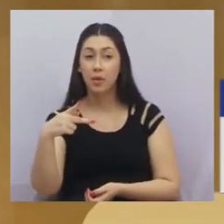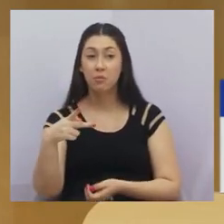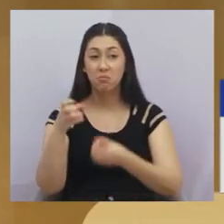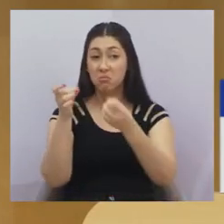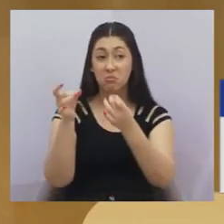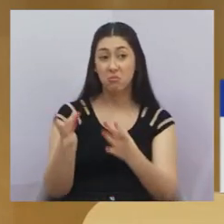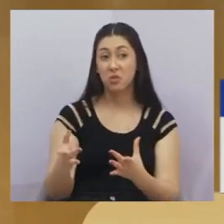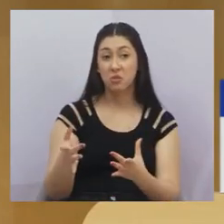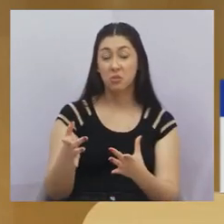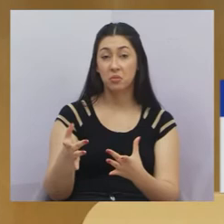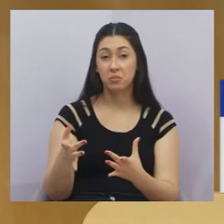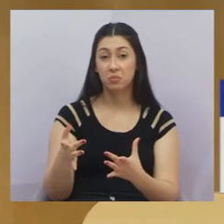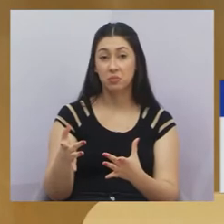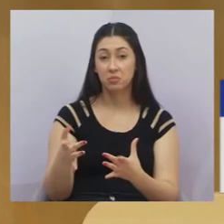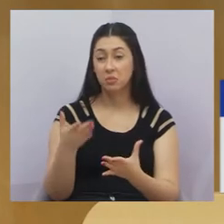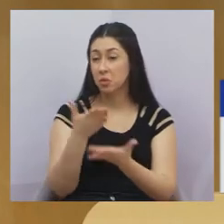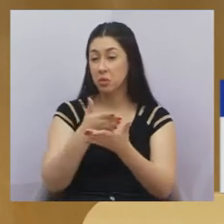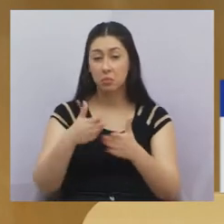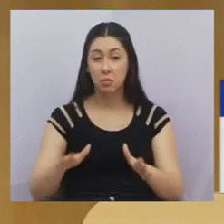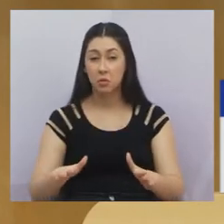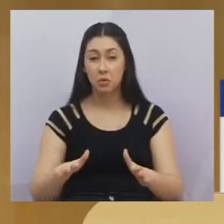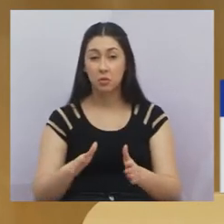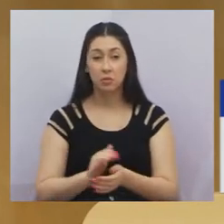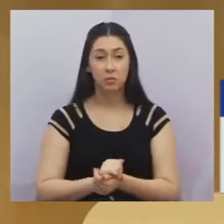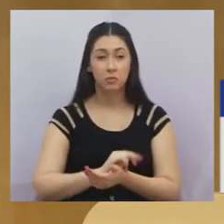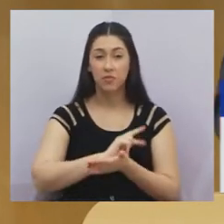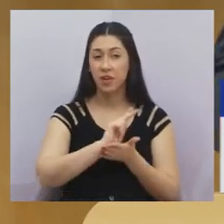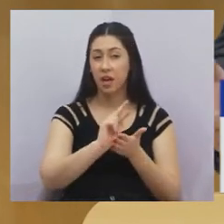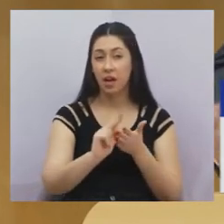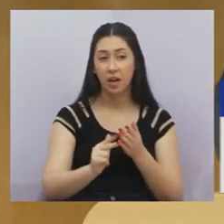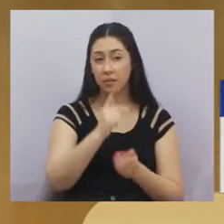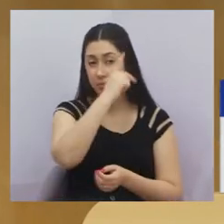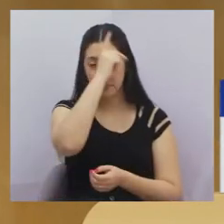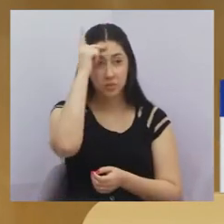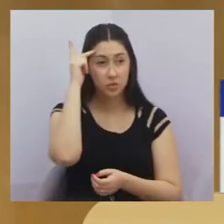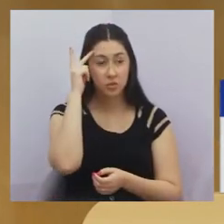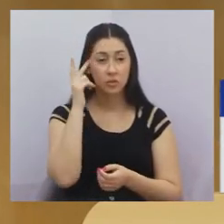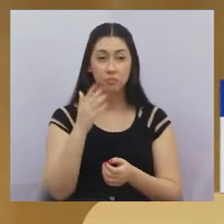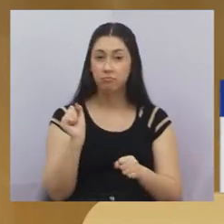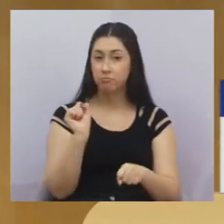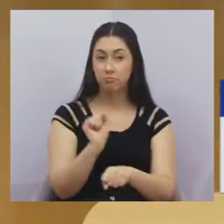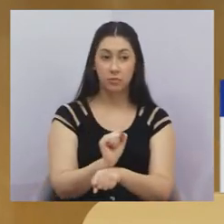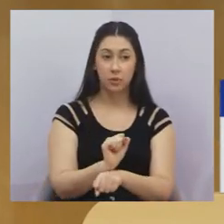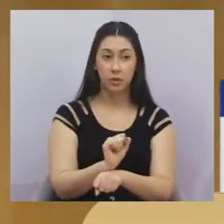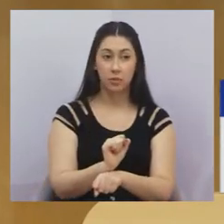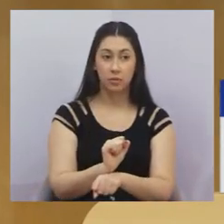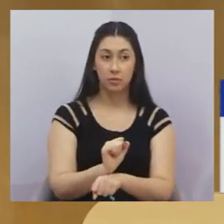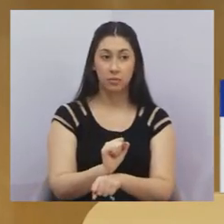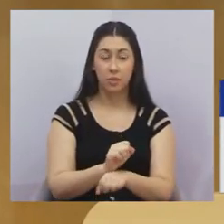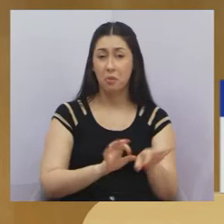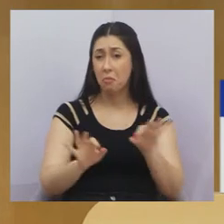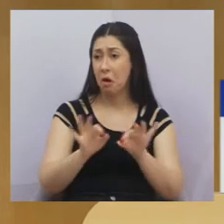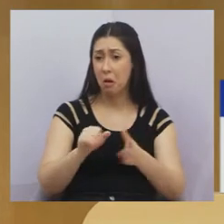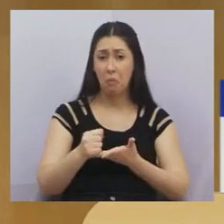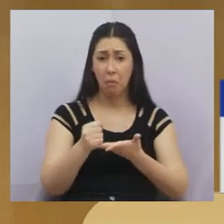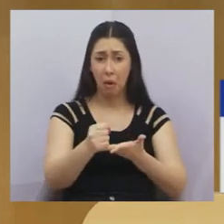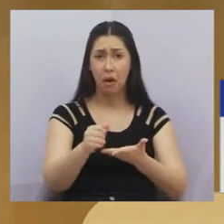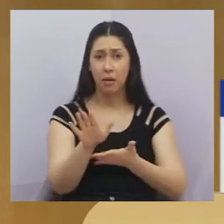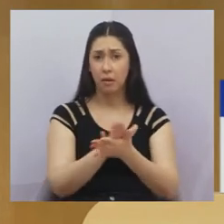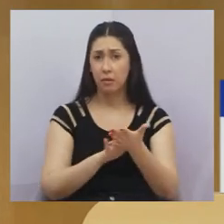ela descontinuou vários cursos, e várias pessoas que estavam no ProUni pararam. Um programa